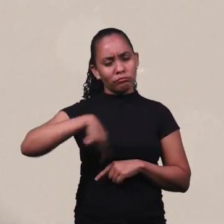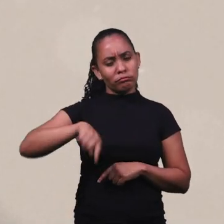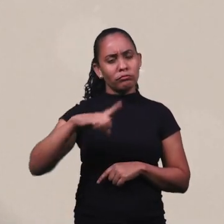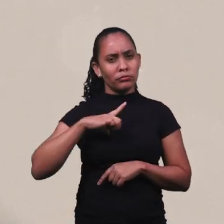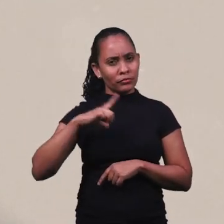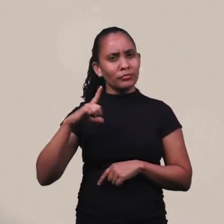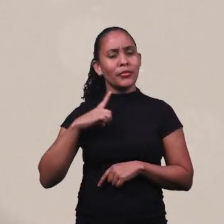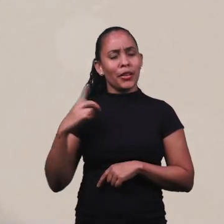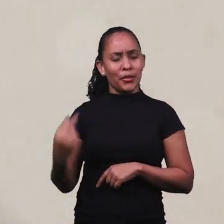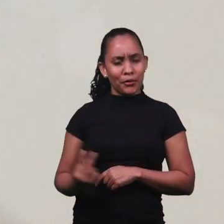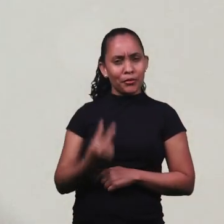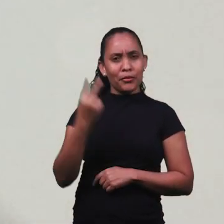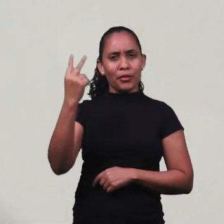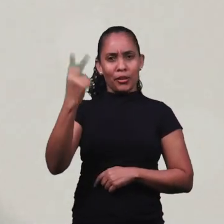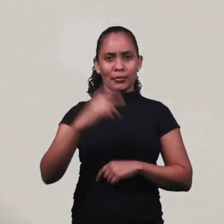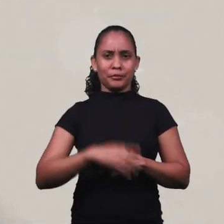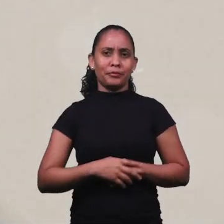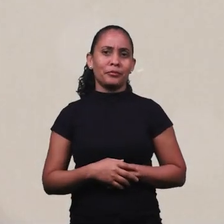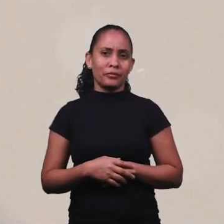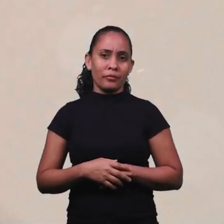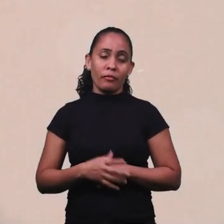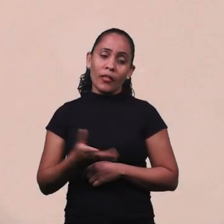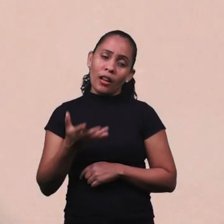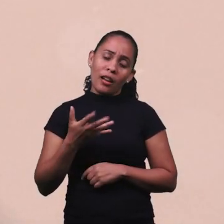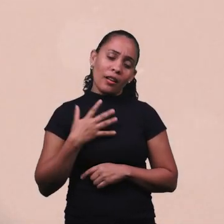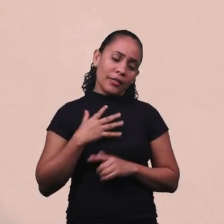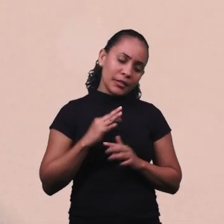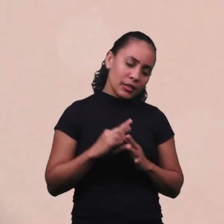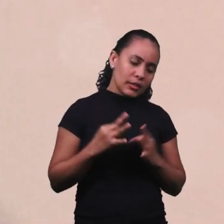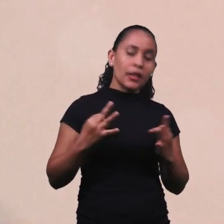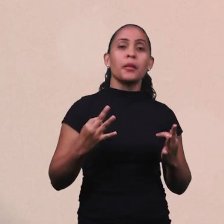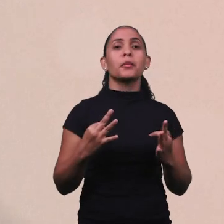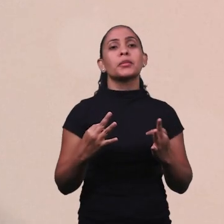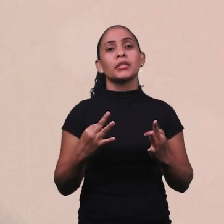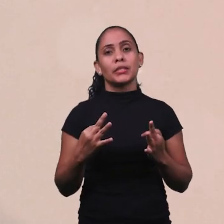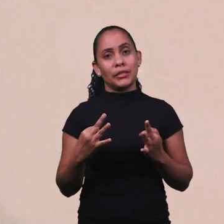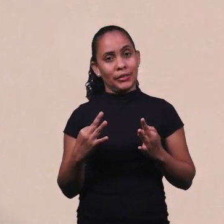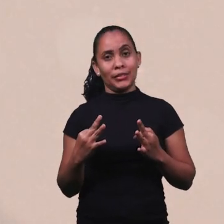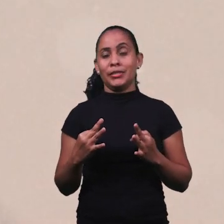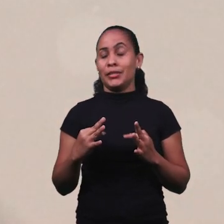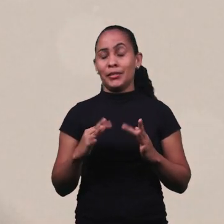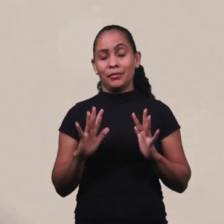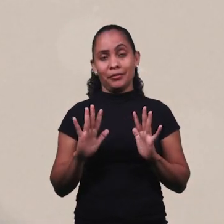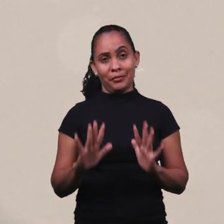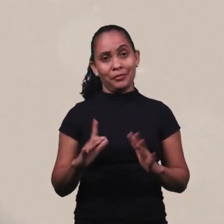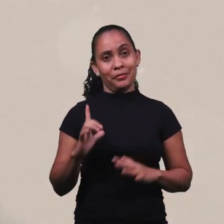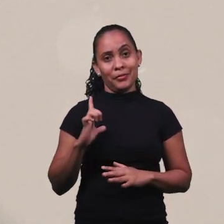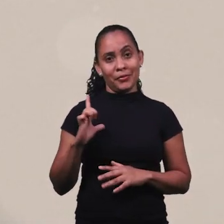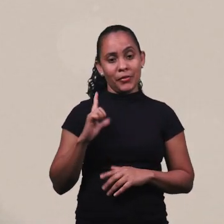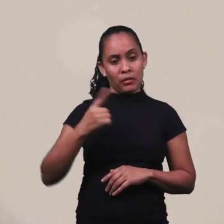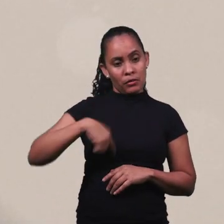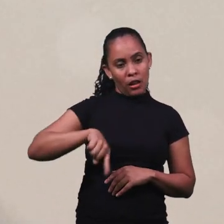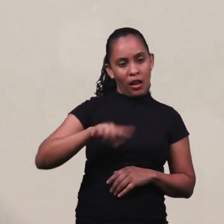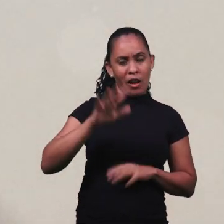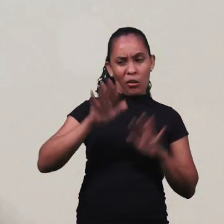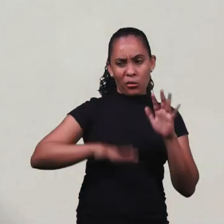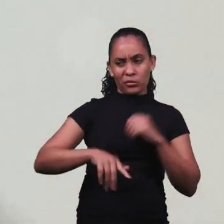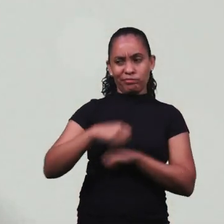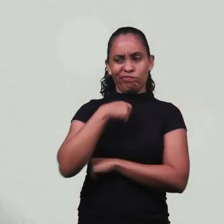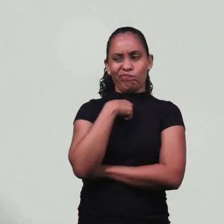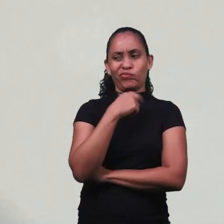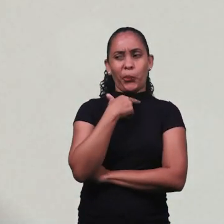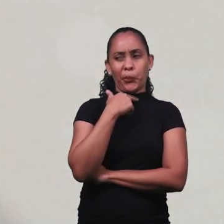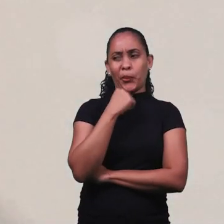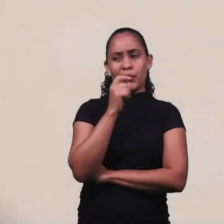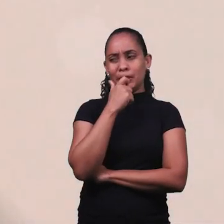estão fazendo tem valor, por mais pequeno a sua atividade, por mais aquilo que, na mentalidade de alguns, eles